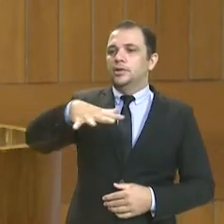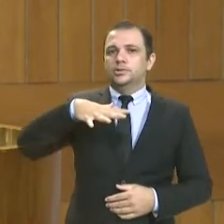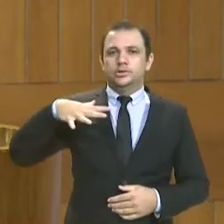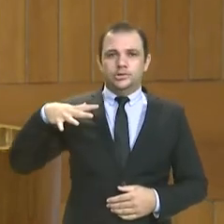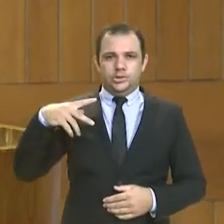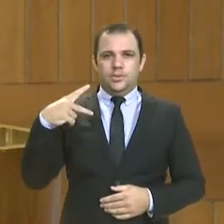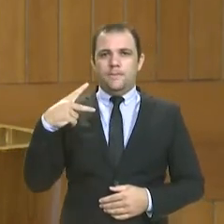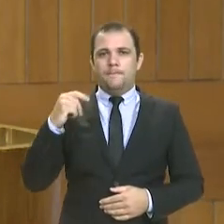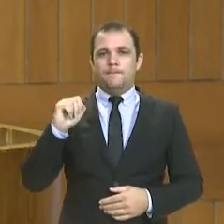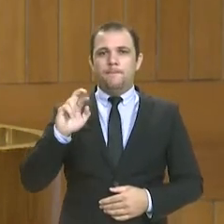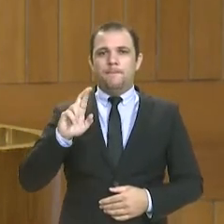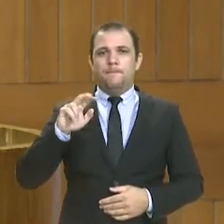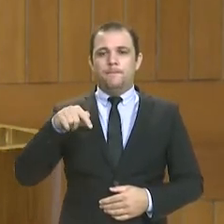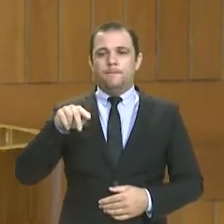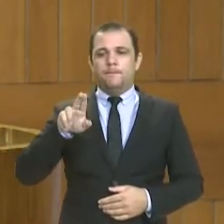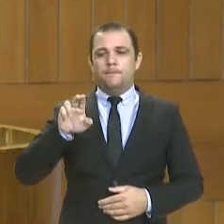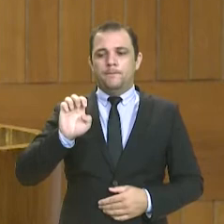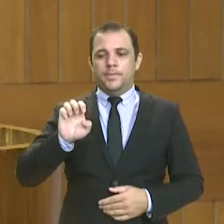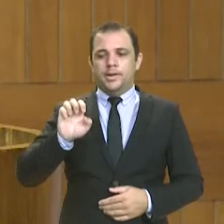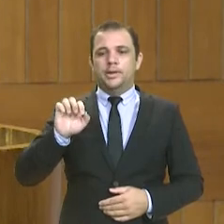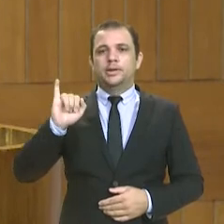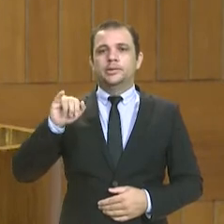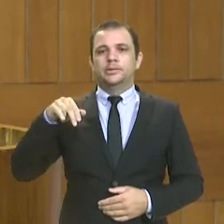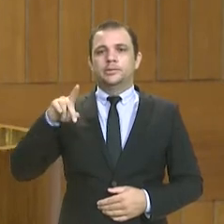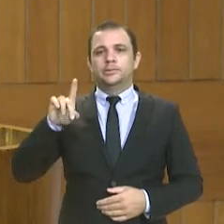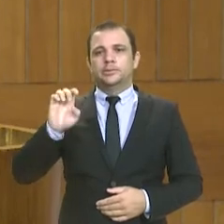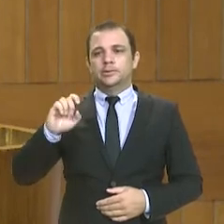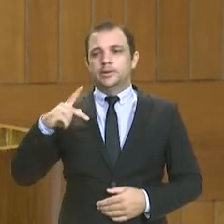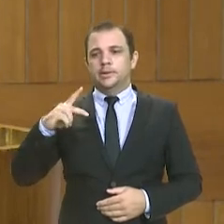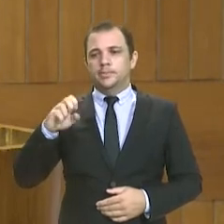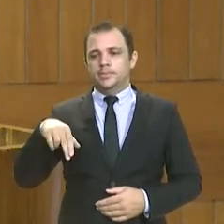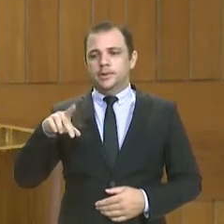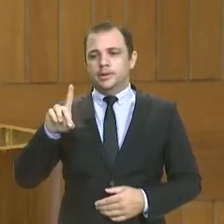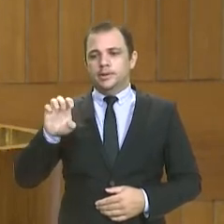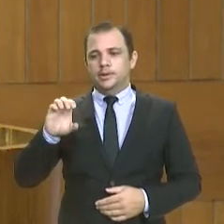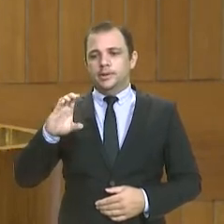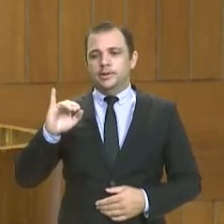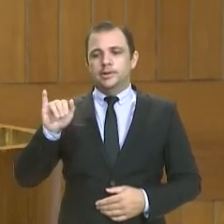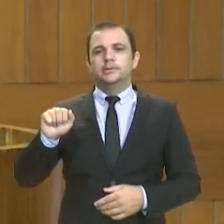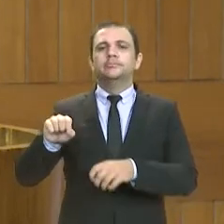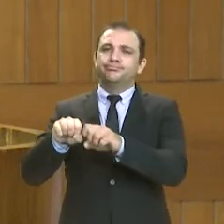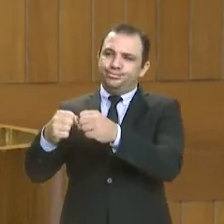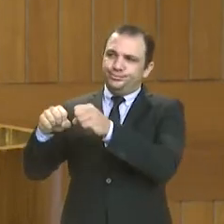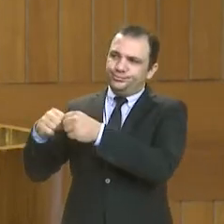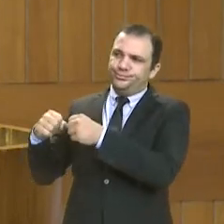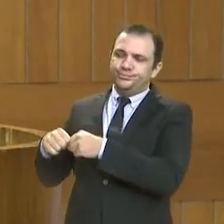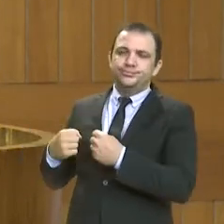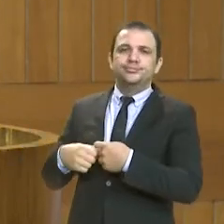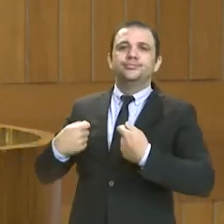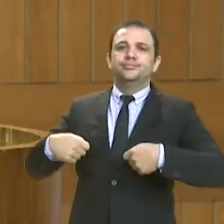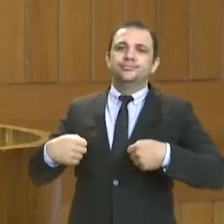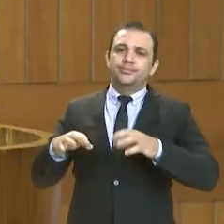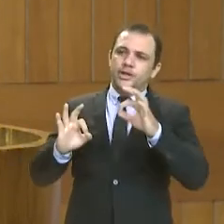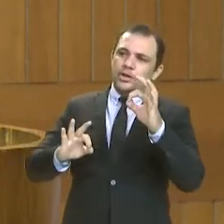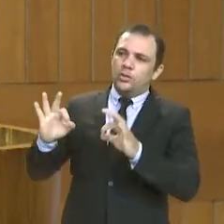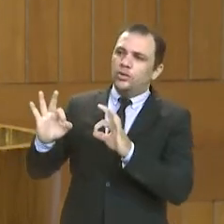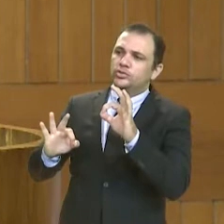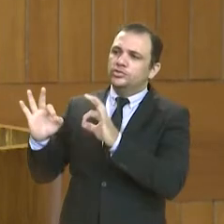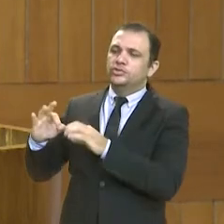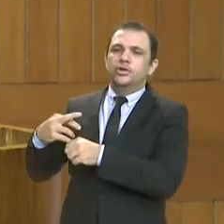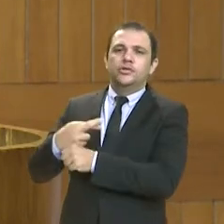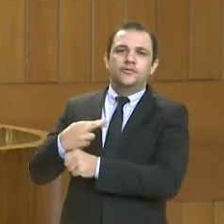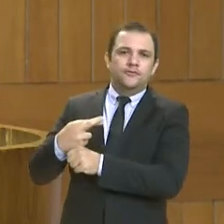está... deteriorado, precisando de muitos ajustes, de muitas reformas, muitos telhados caíram